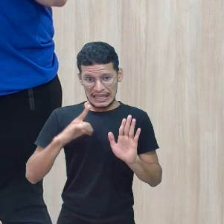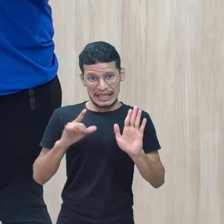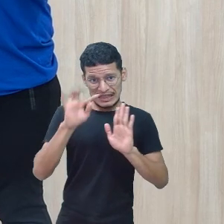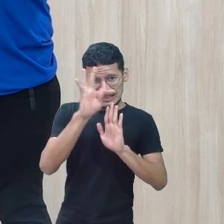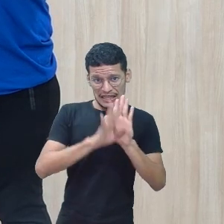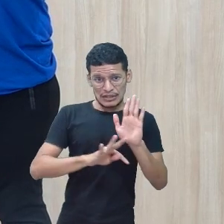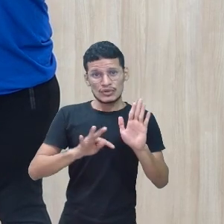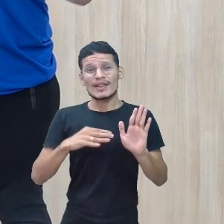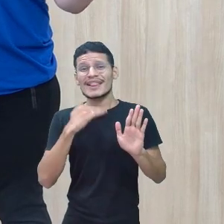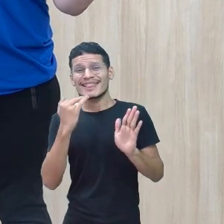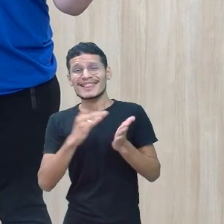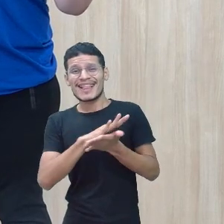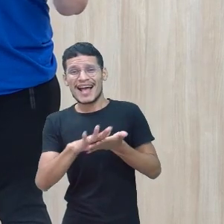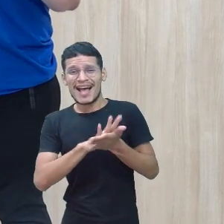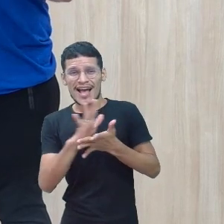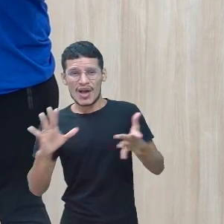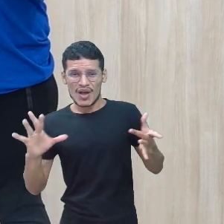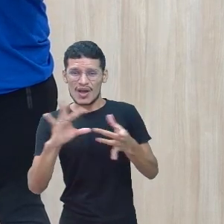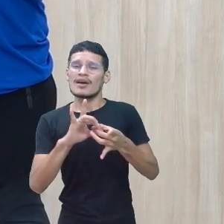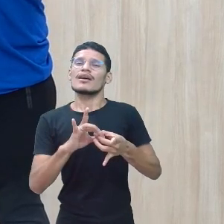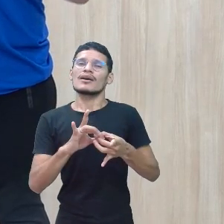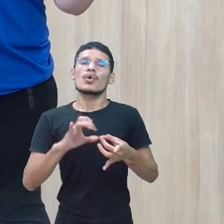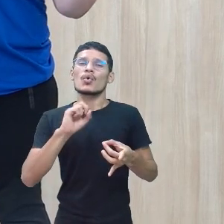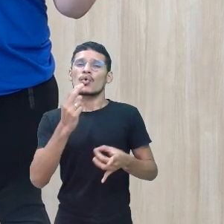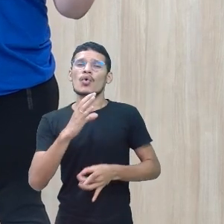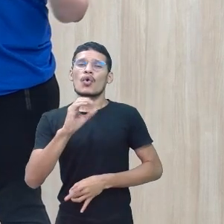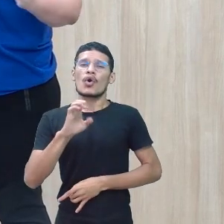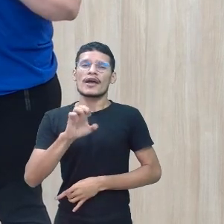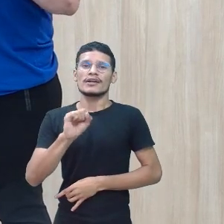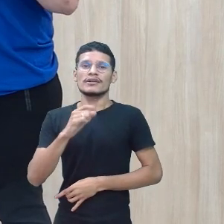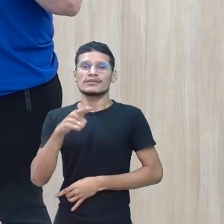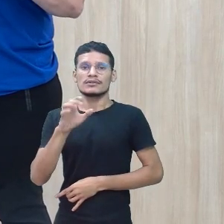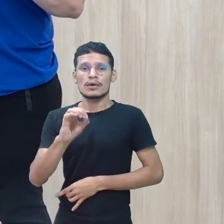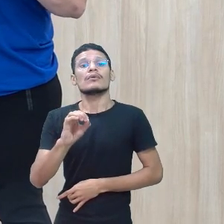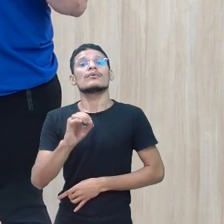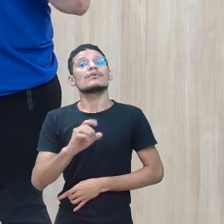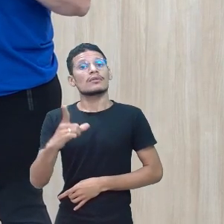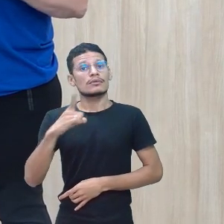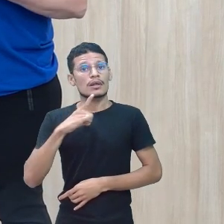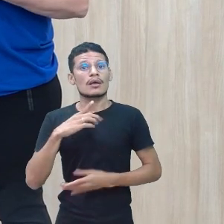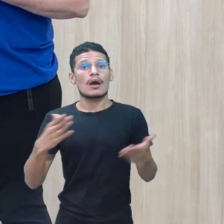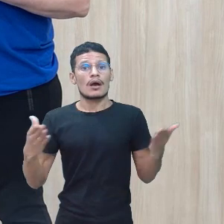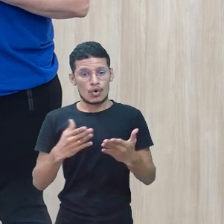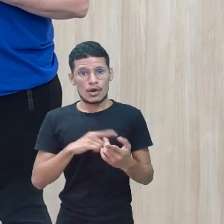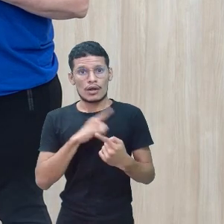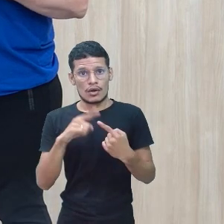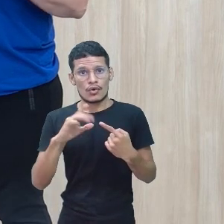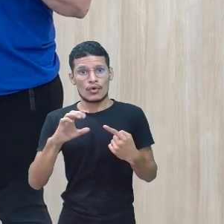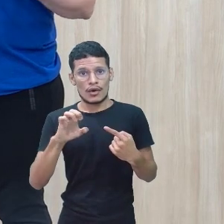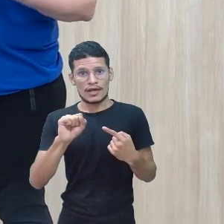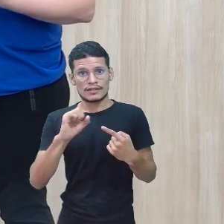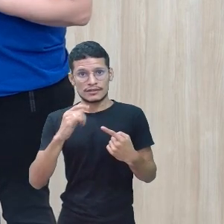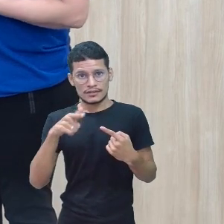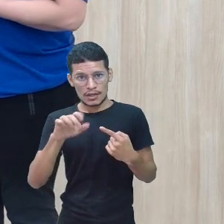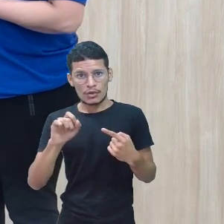sem conectivos e sem coesão, não é? Ele tem coesão